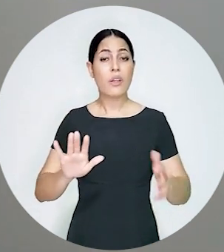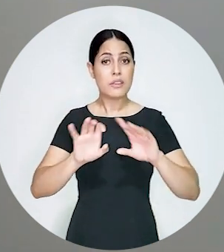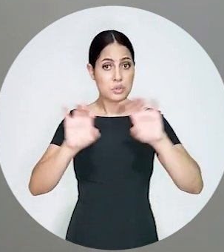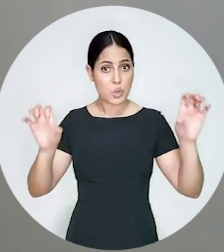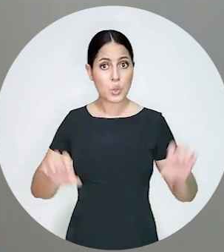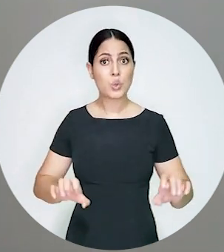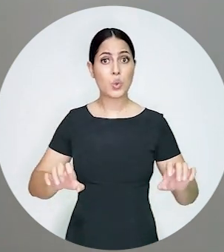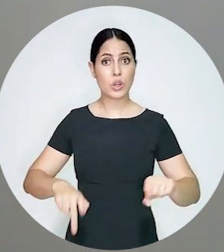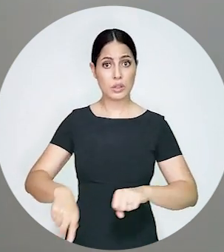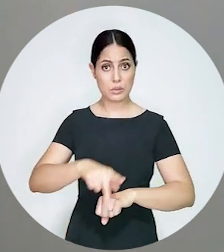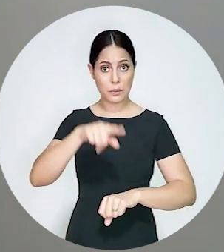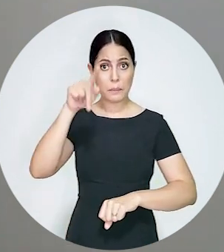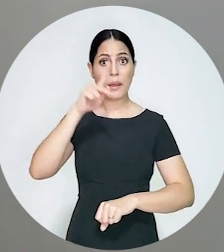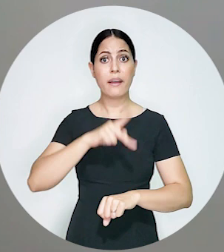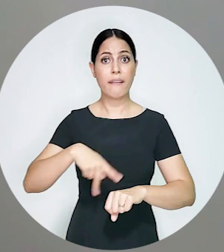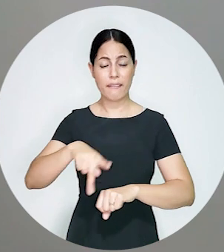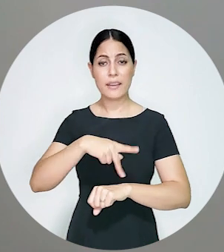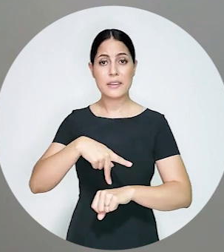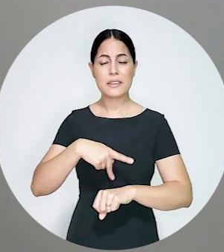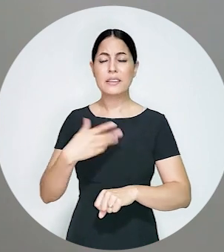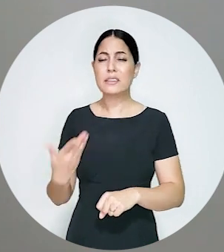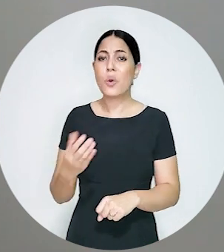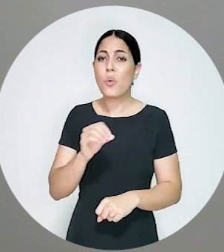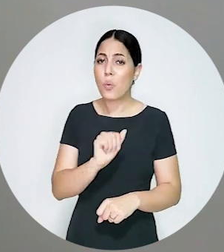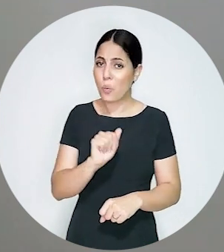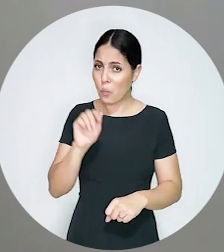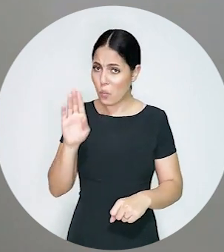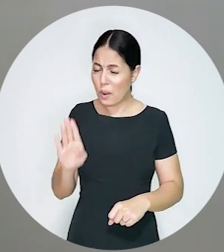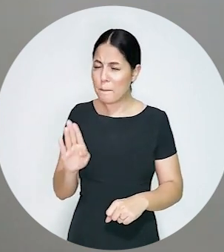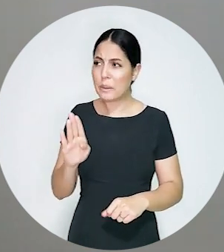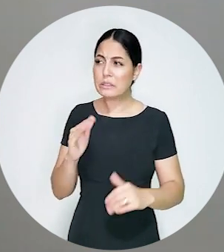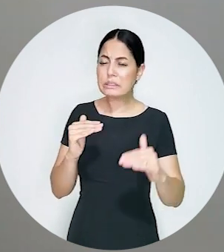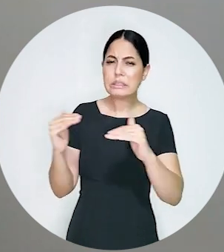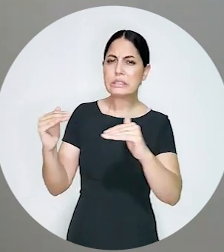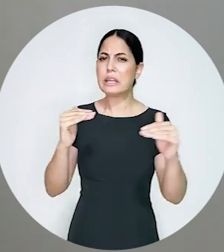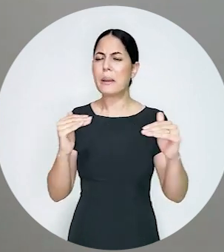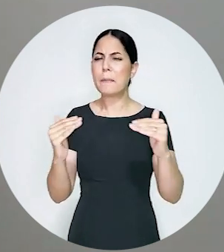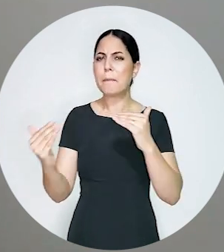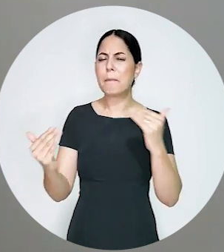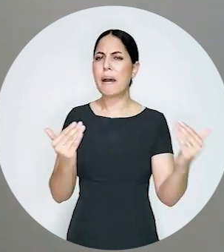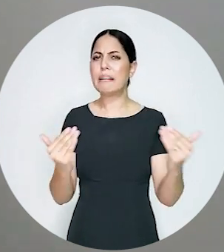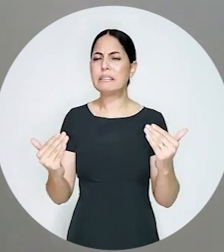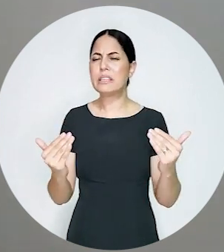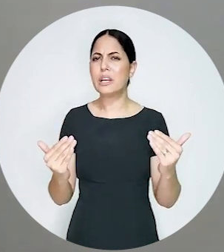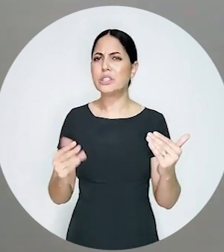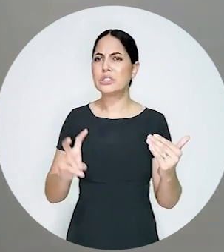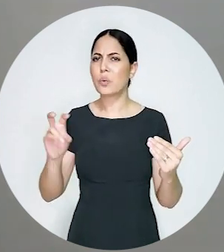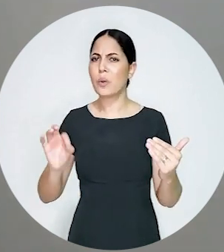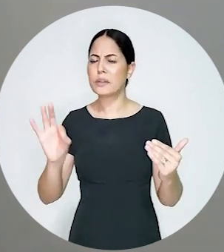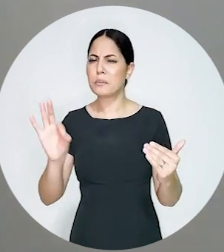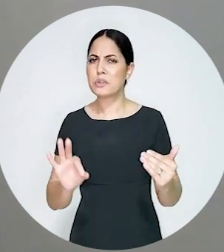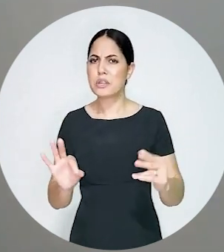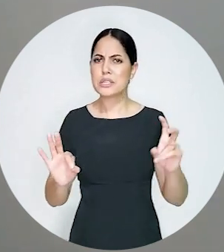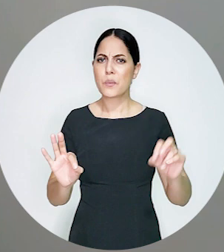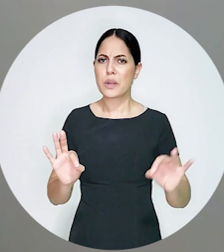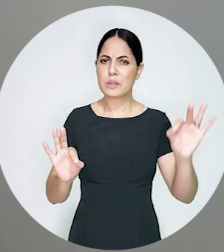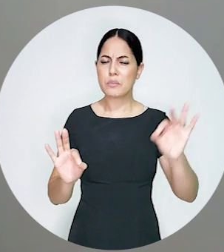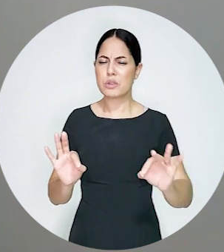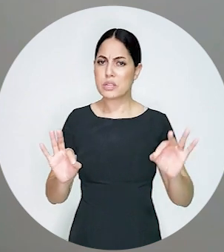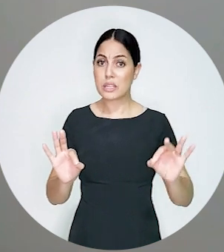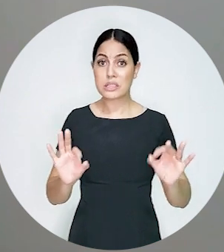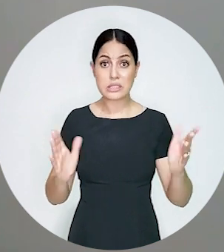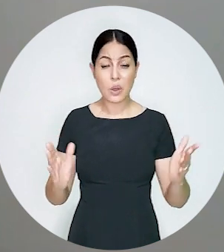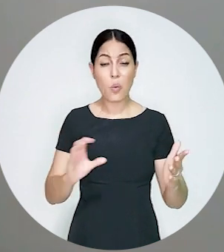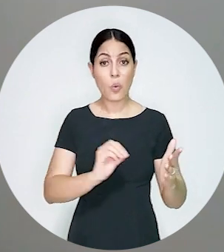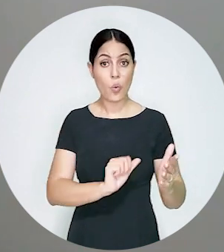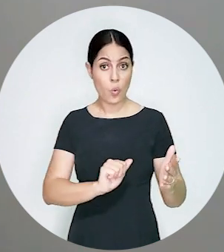por isso é que a Ordem dos Advogados, ao estabelecer esta paridade para a concorrência que se estabelecerá no